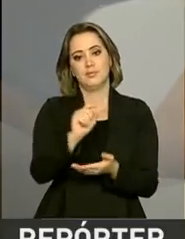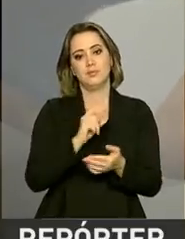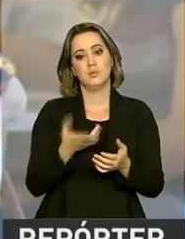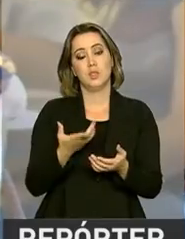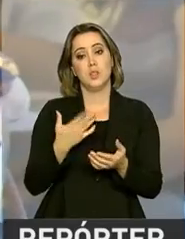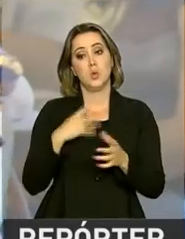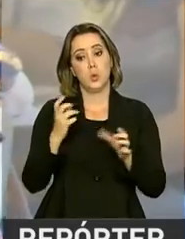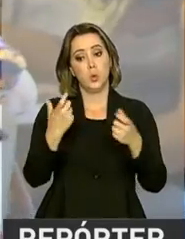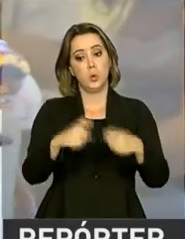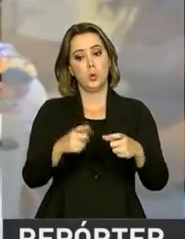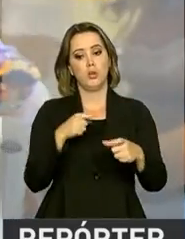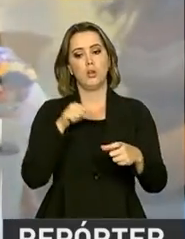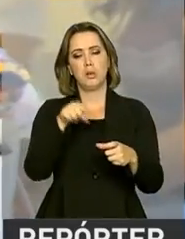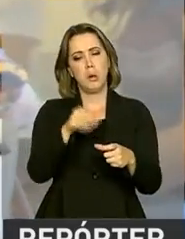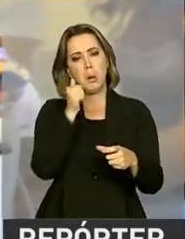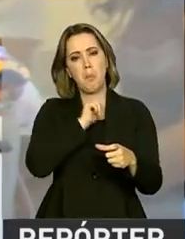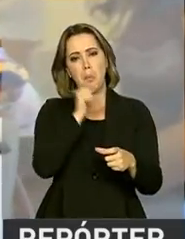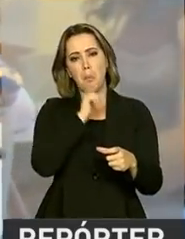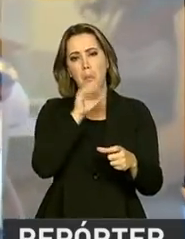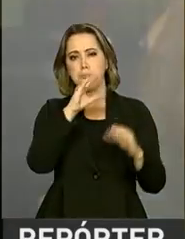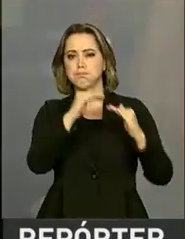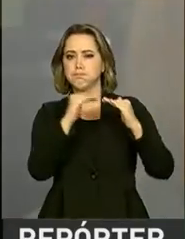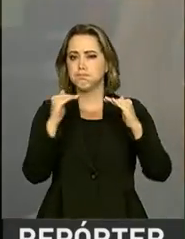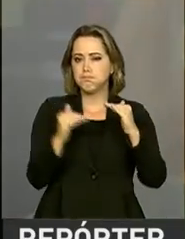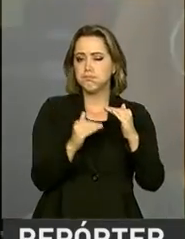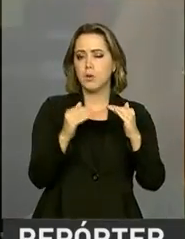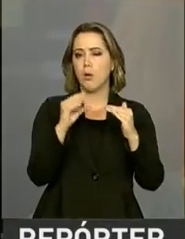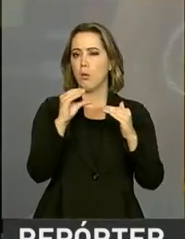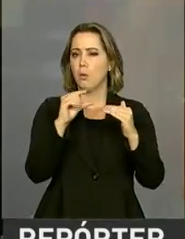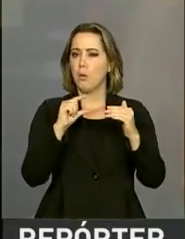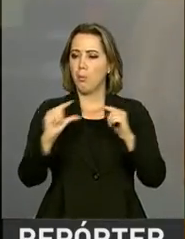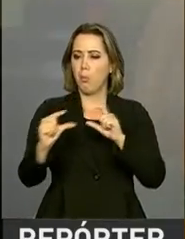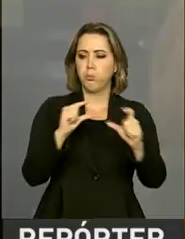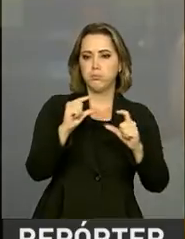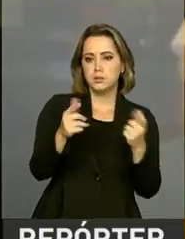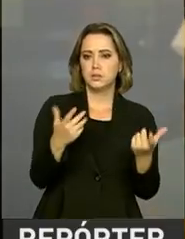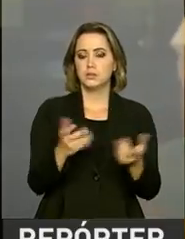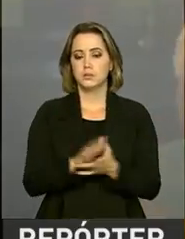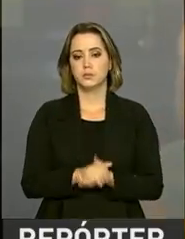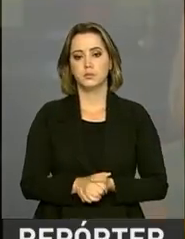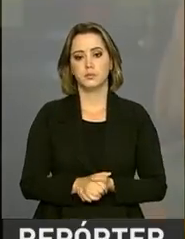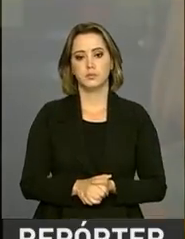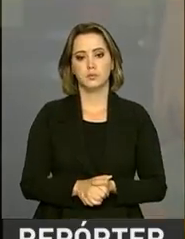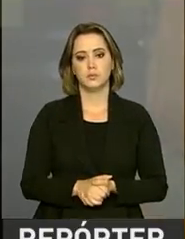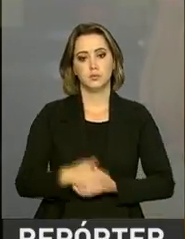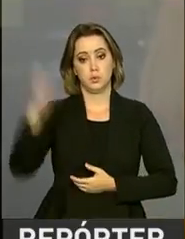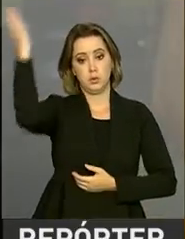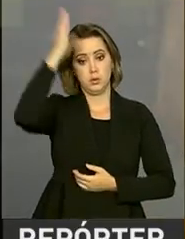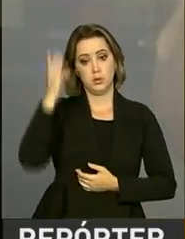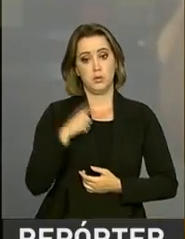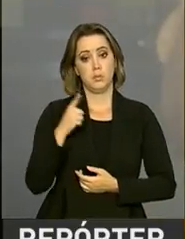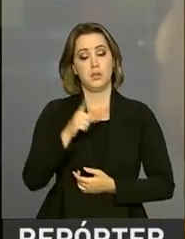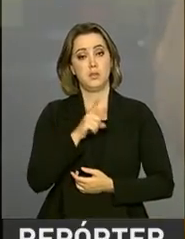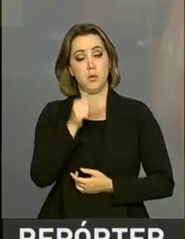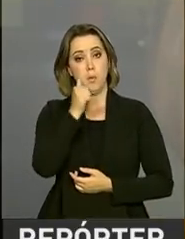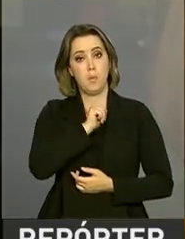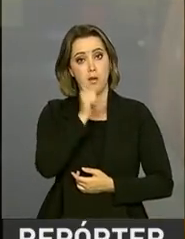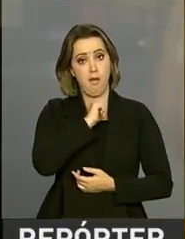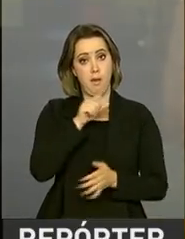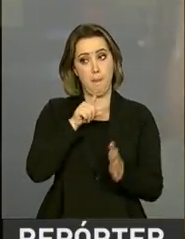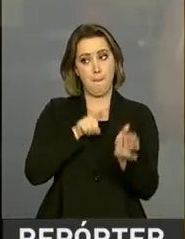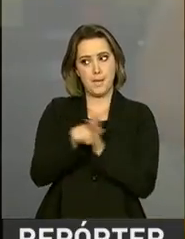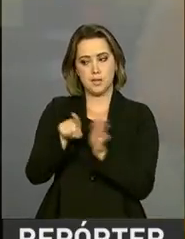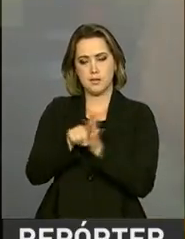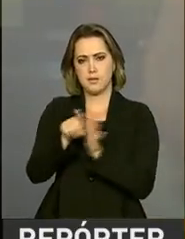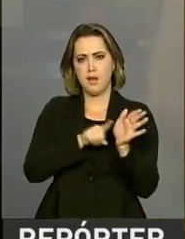uma área em que elas ainda são minoria. No Brasil, a gente sabe que o número de pesquisadoras que compõem o